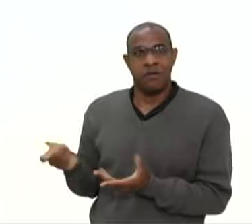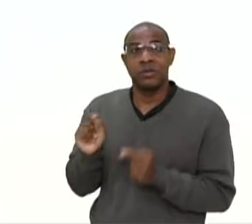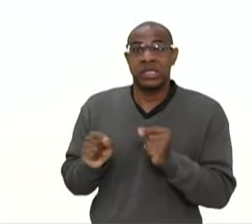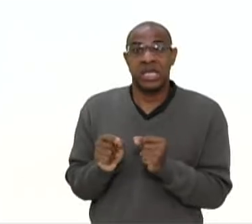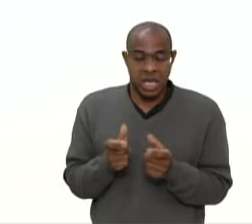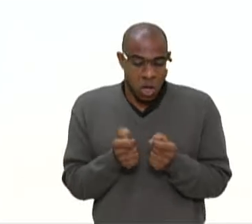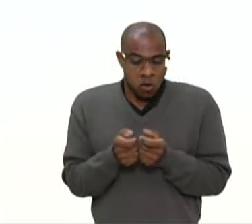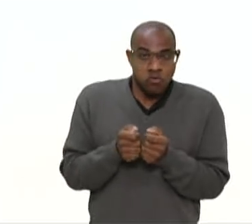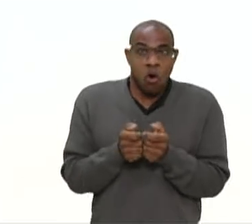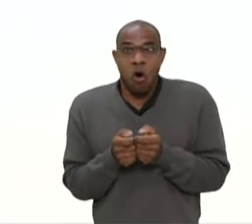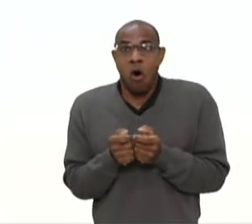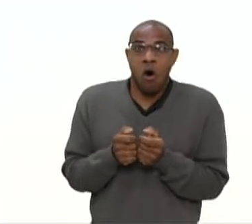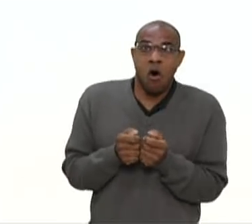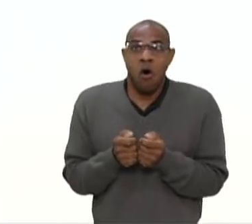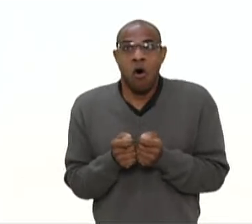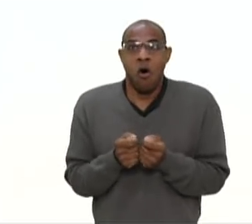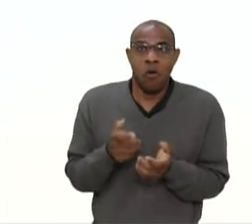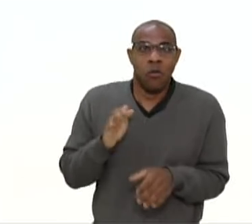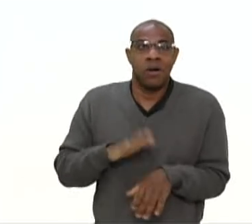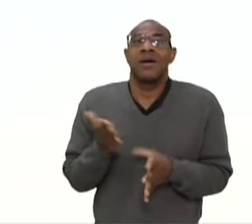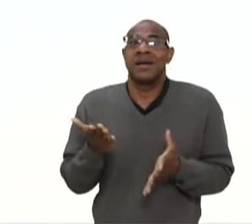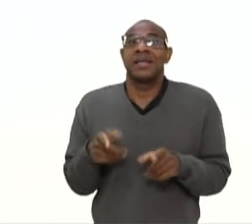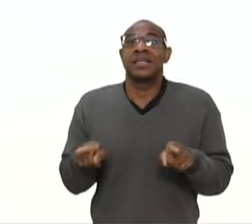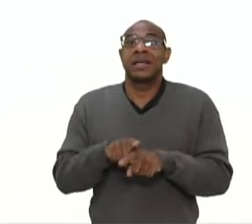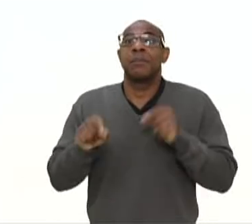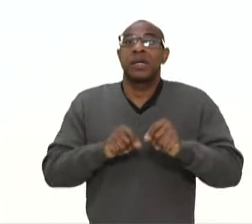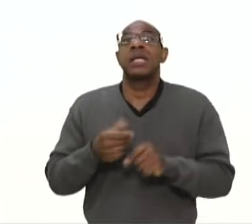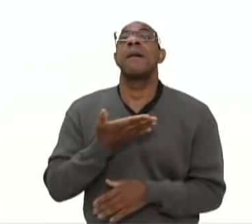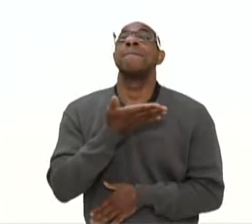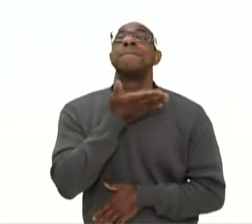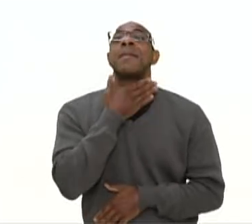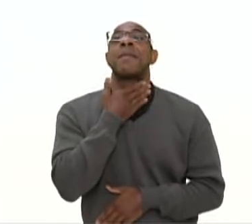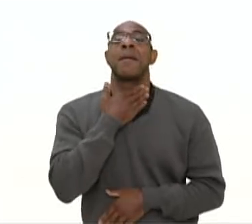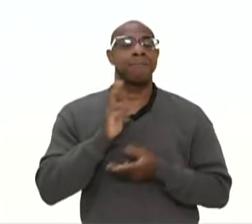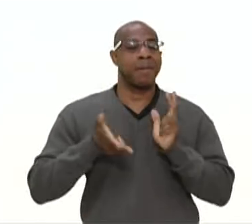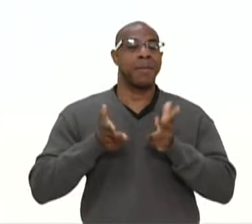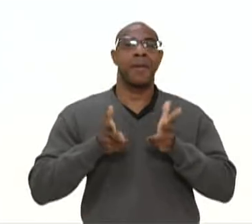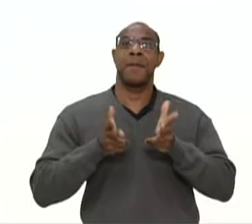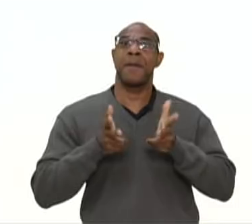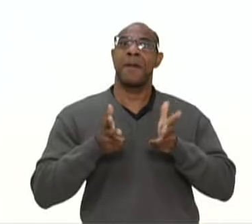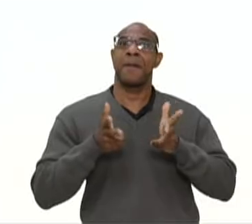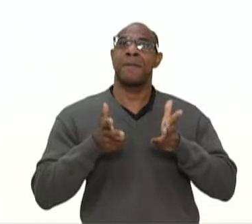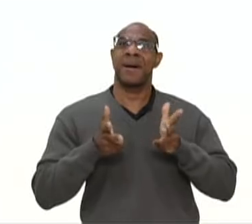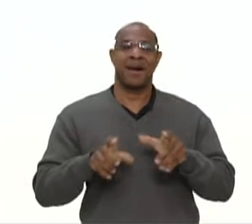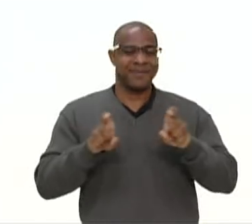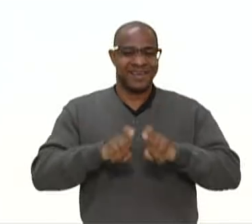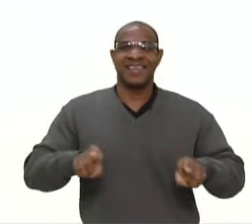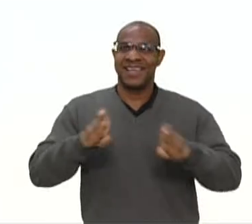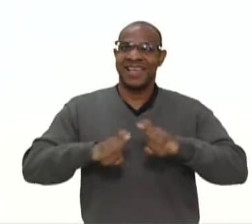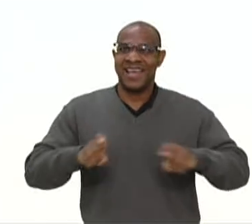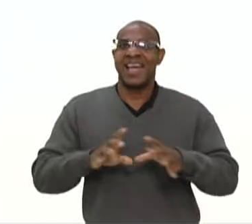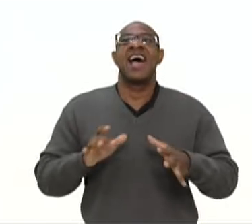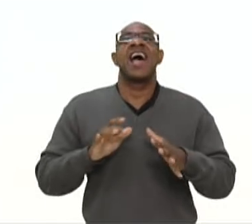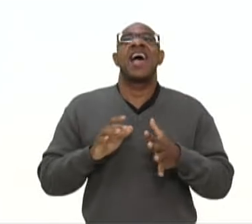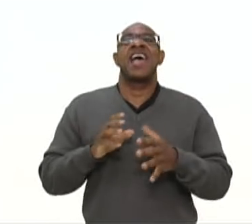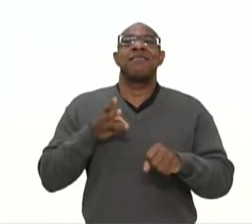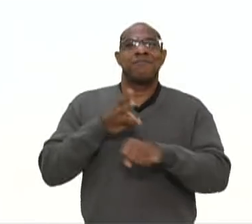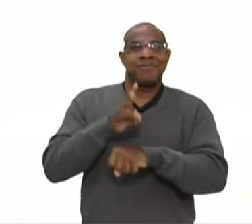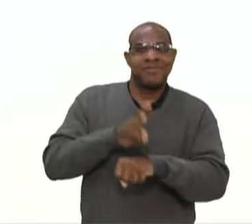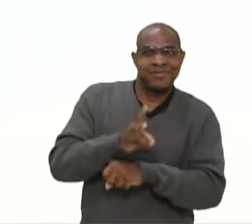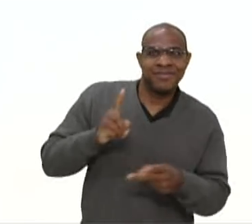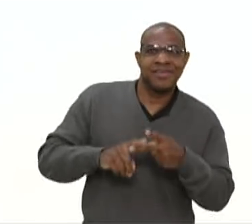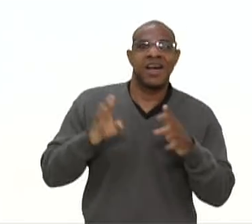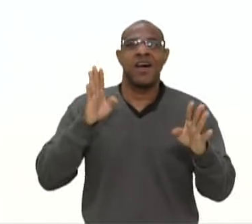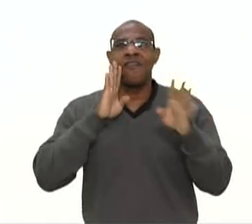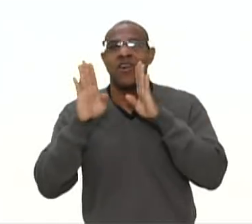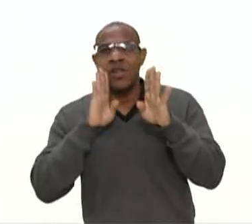mais especialmente, voltadas aos bate-papos virtuais, chats, Instagram, TikTok,